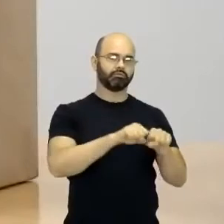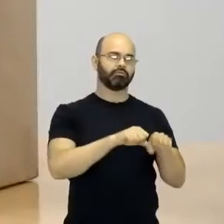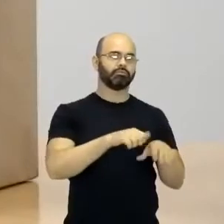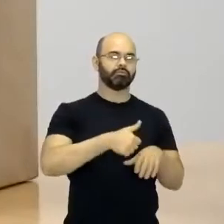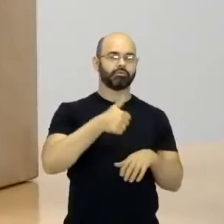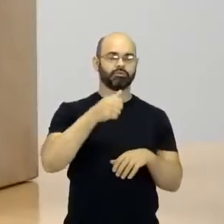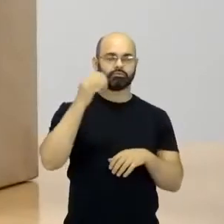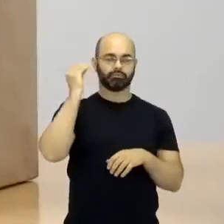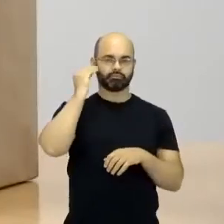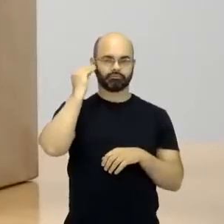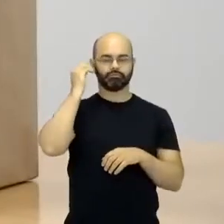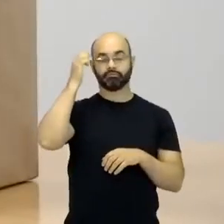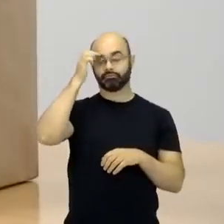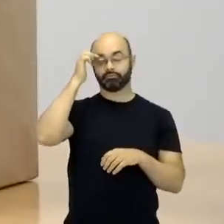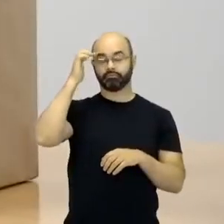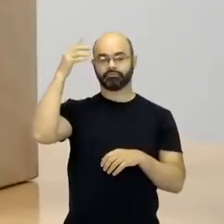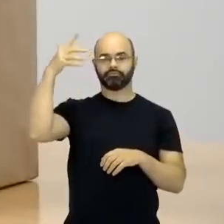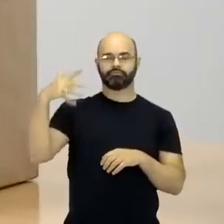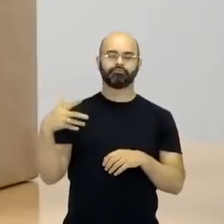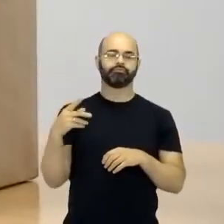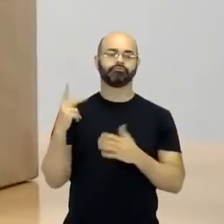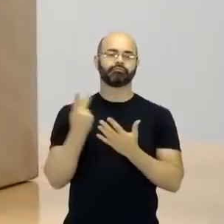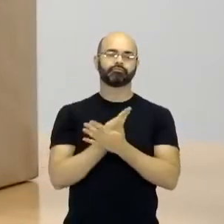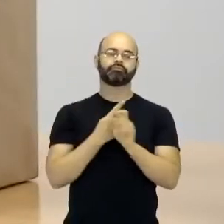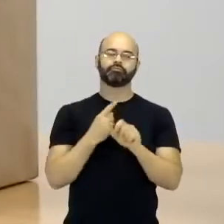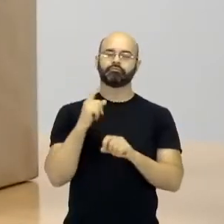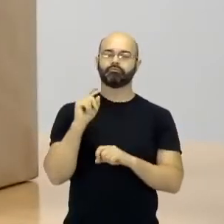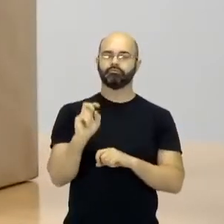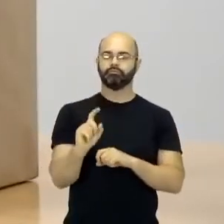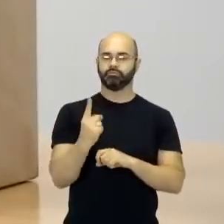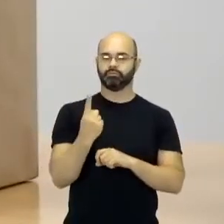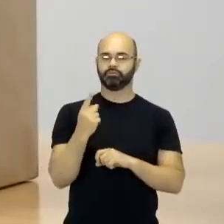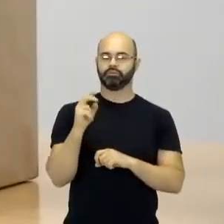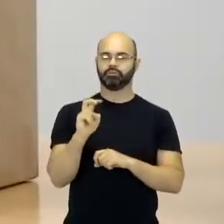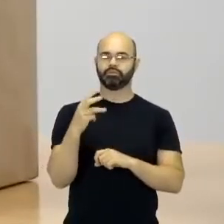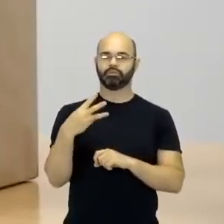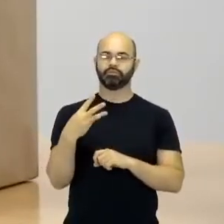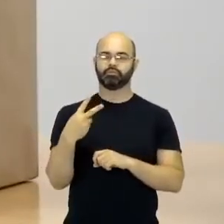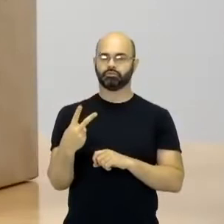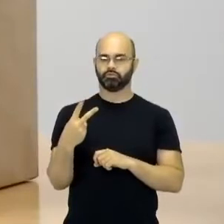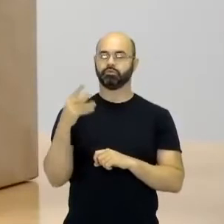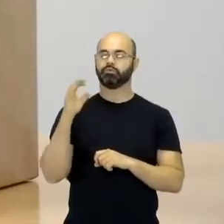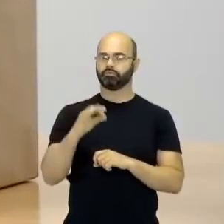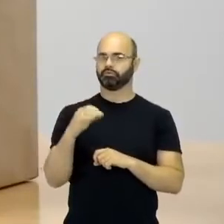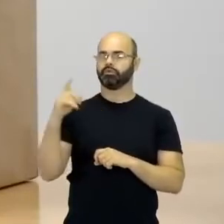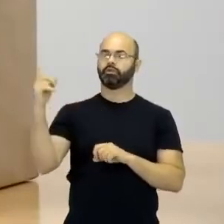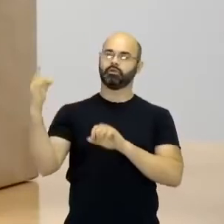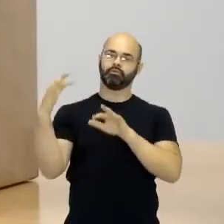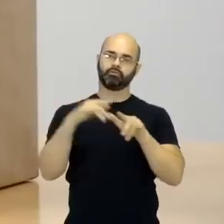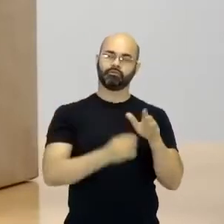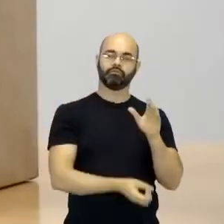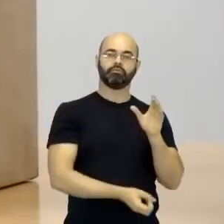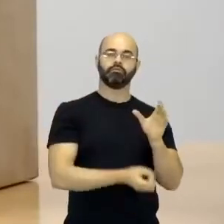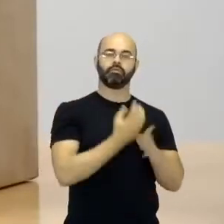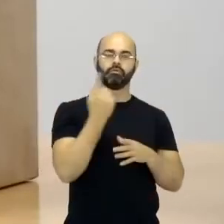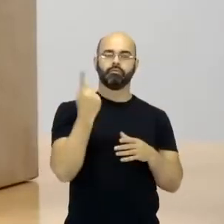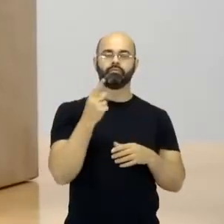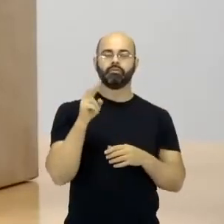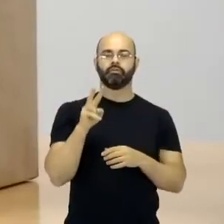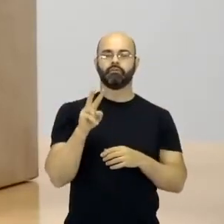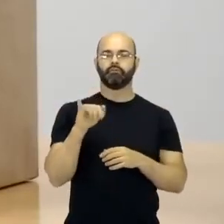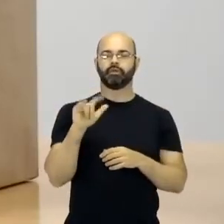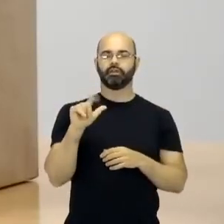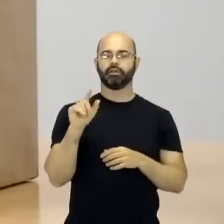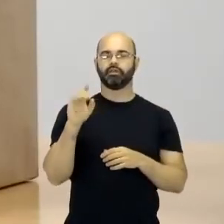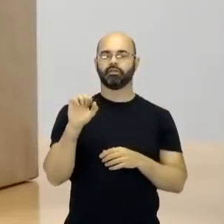mapa mental, o que que acontece? Em 1532, o Martim Afonso ele vem para o Brasil, ele funda a primeira vila de São